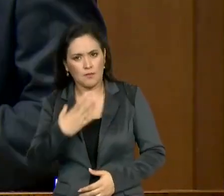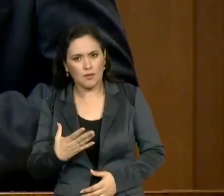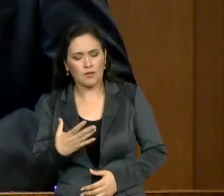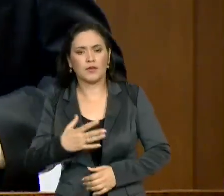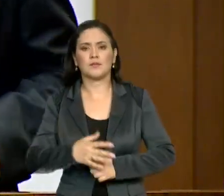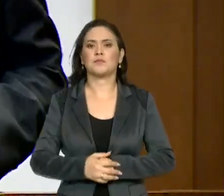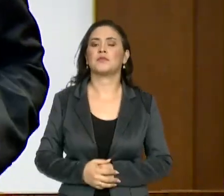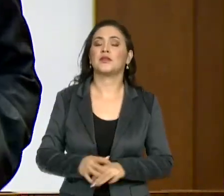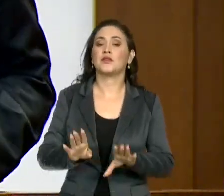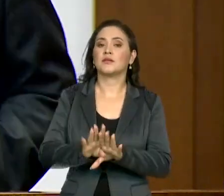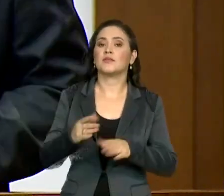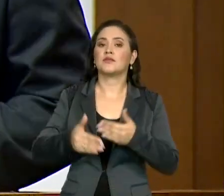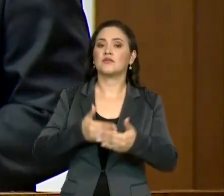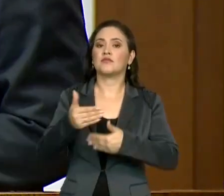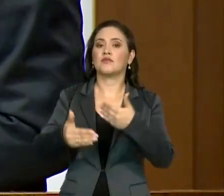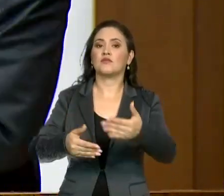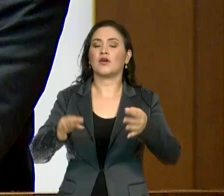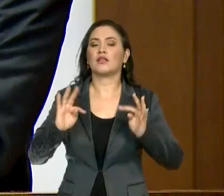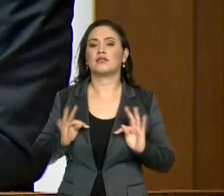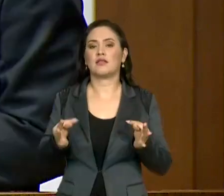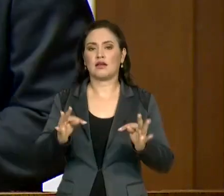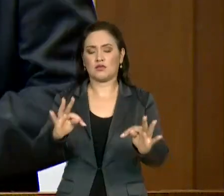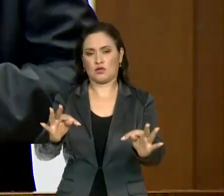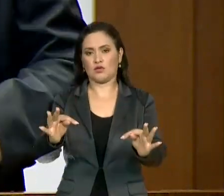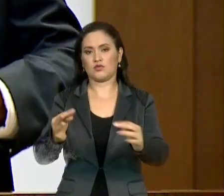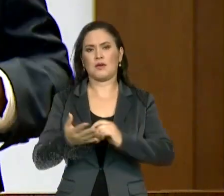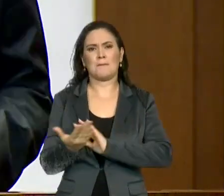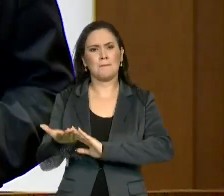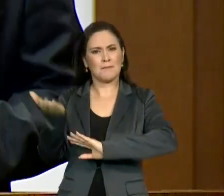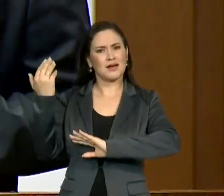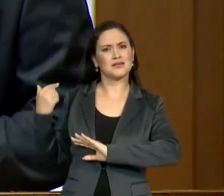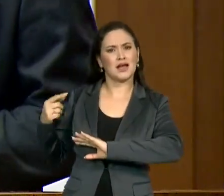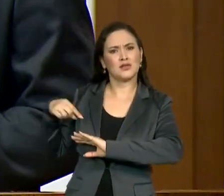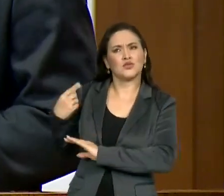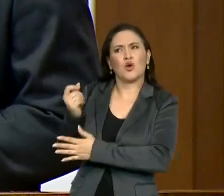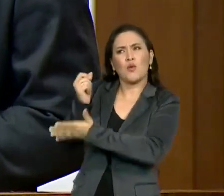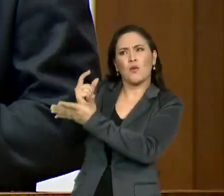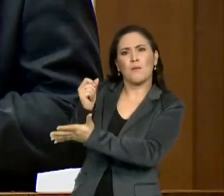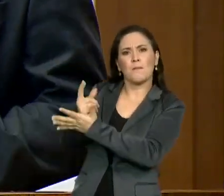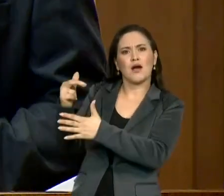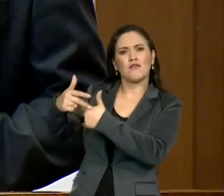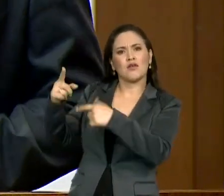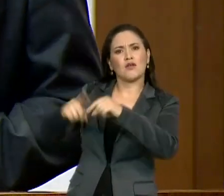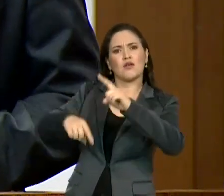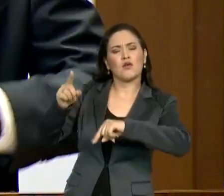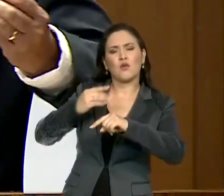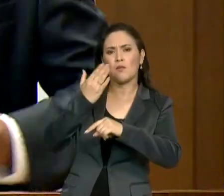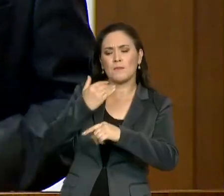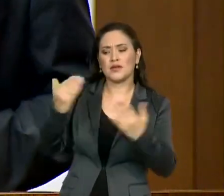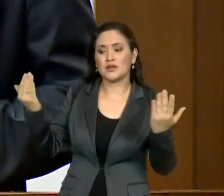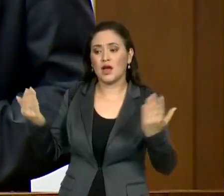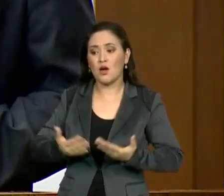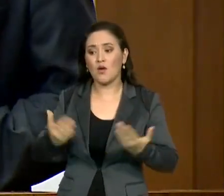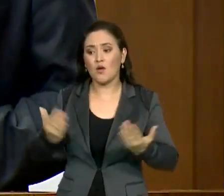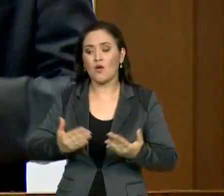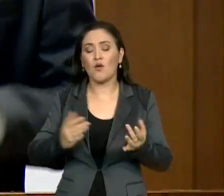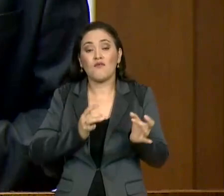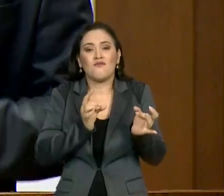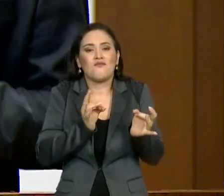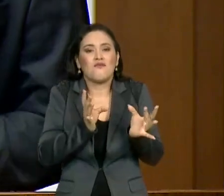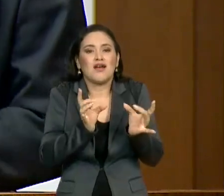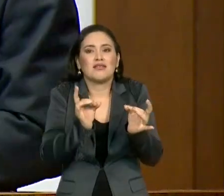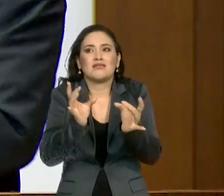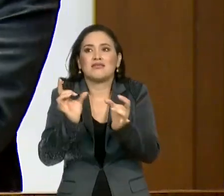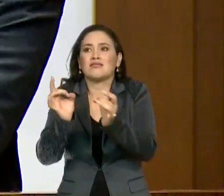de país importador de alimentos e hoje somos um dos maiores exportadores de alimentos do mundo.